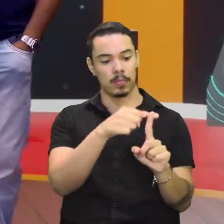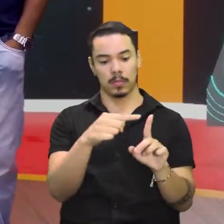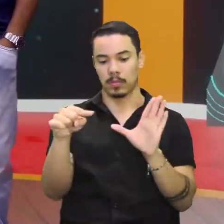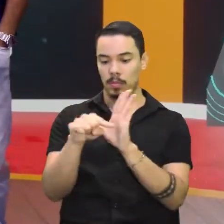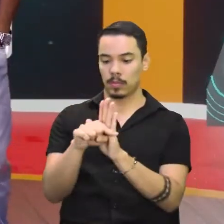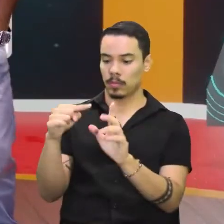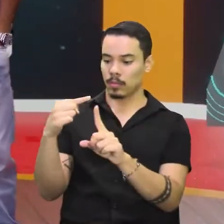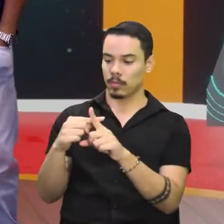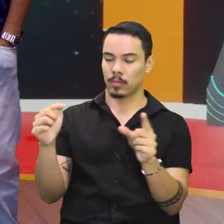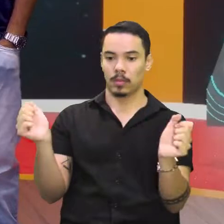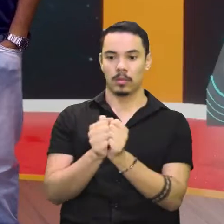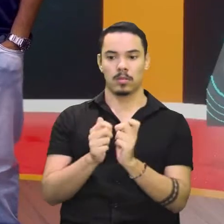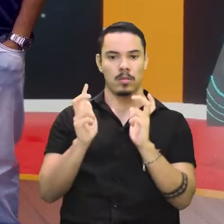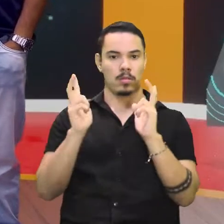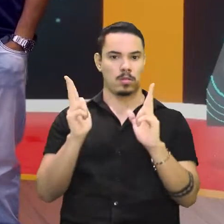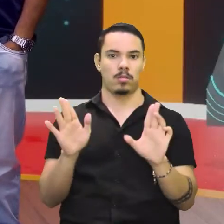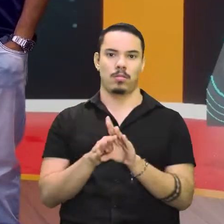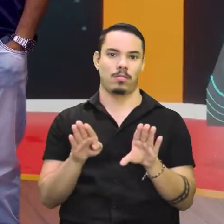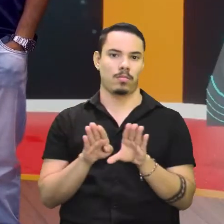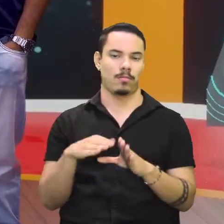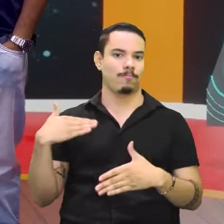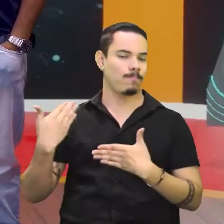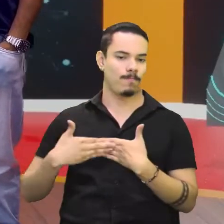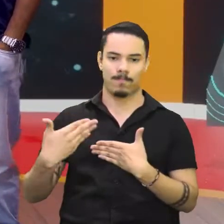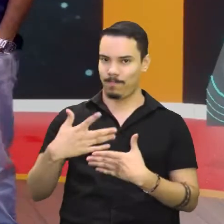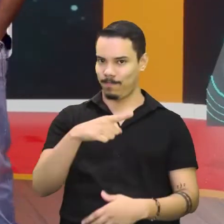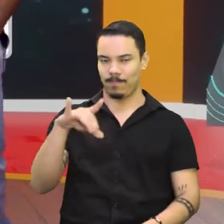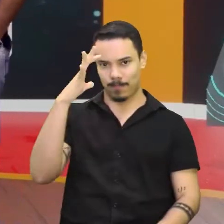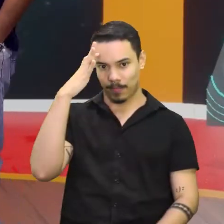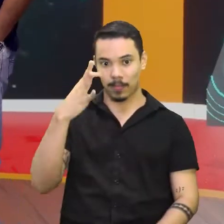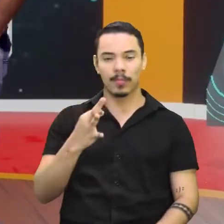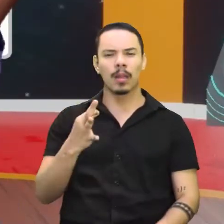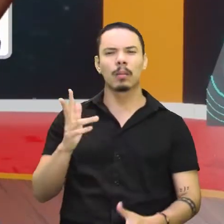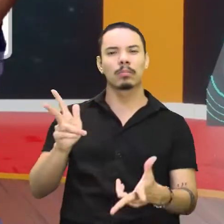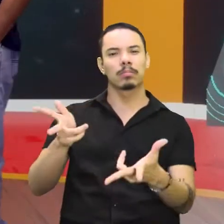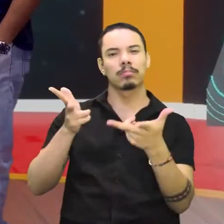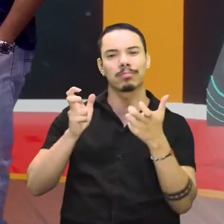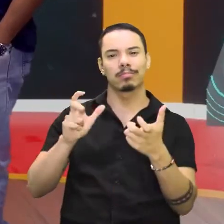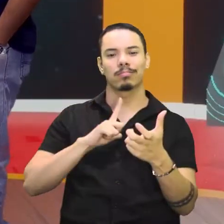positivo. Sinal negativo, negativo e assim por diante. Você percebeu o detalhe? Olha só,